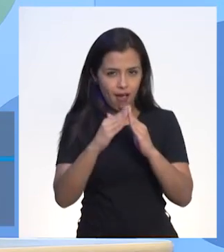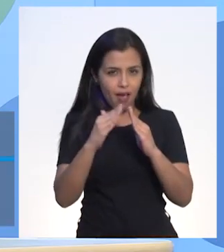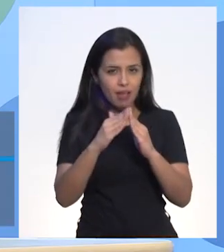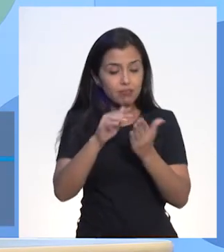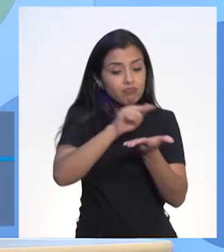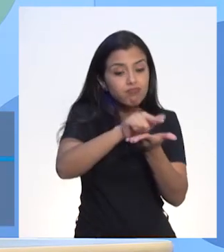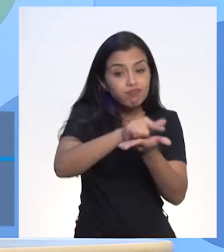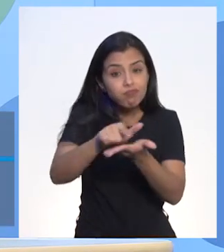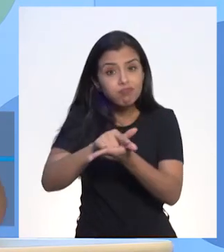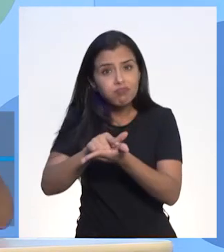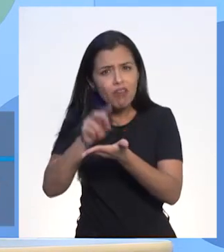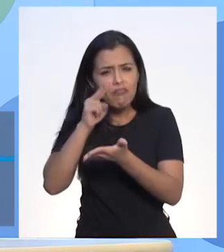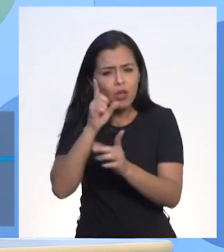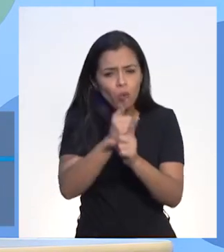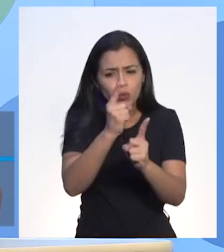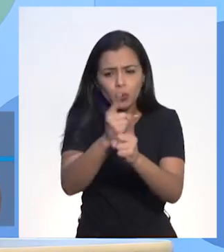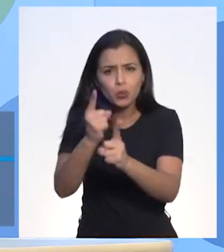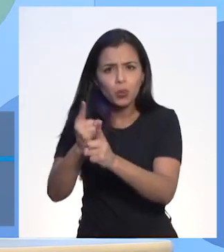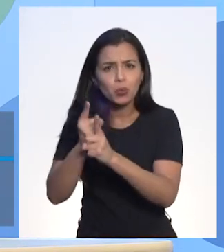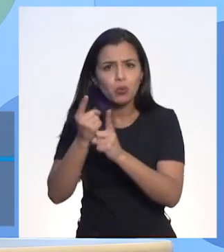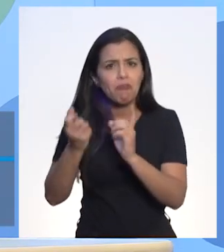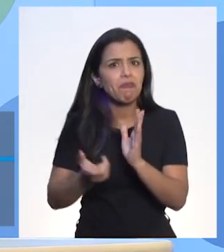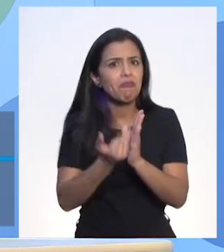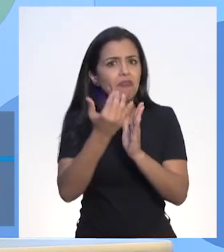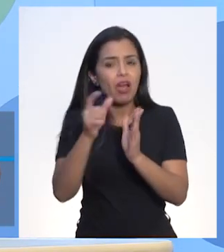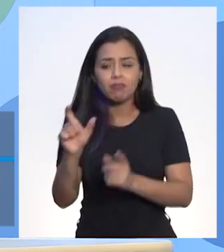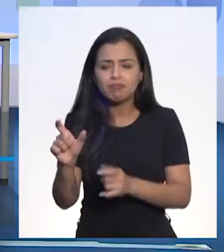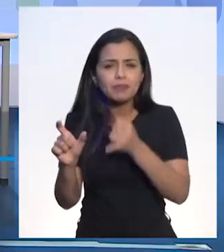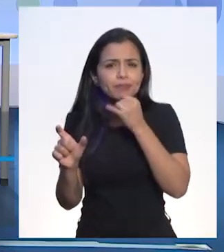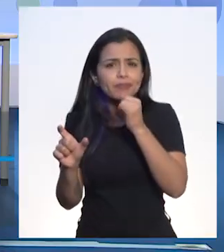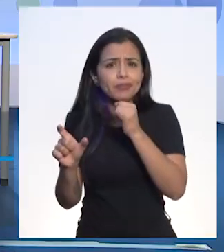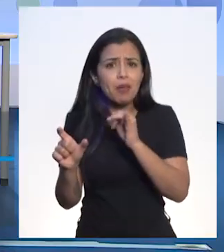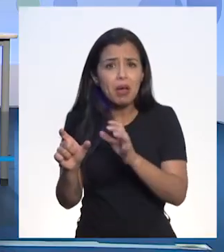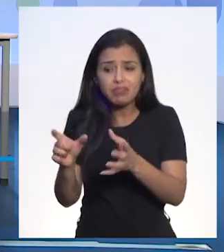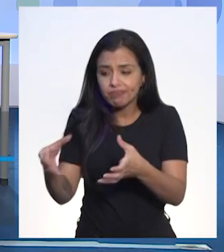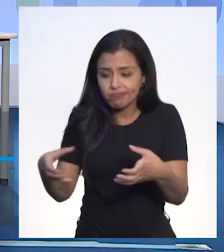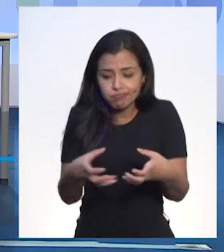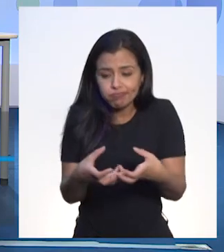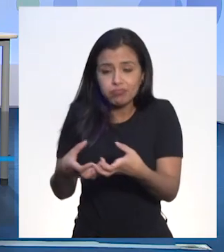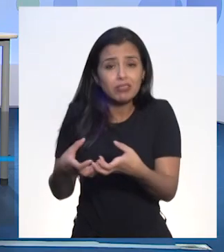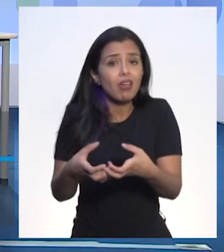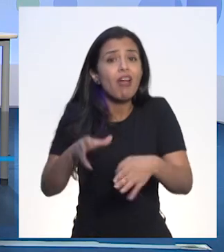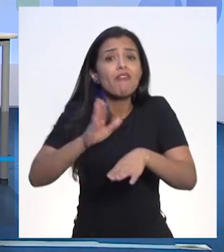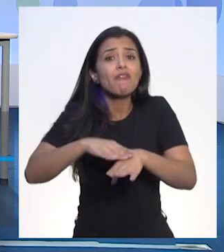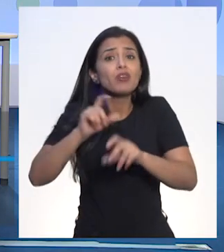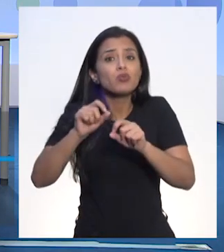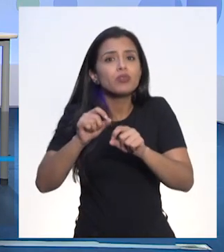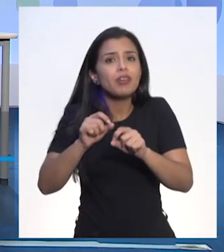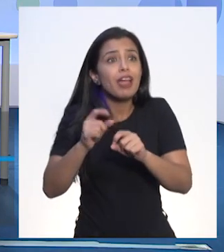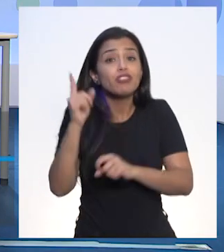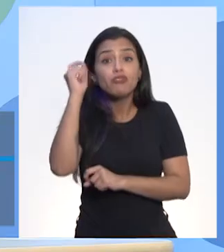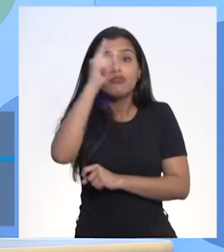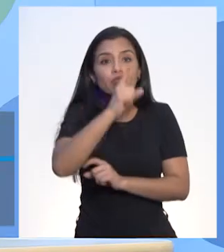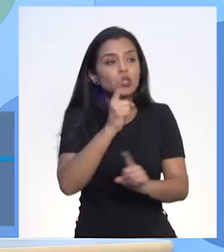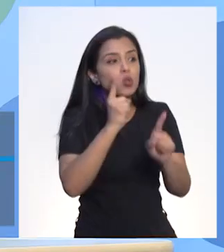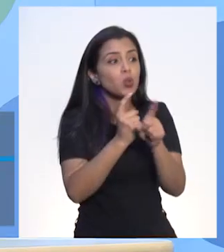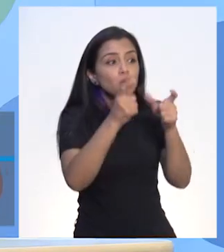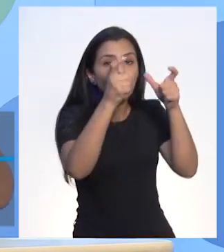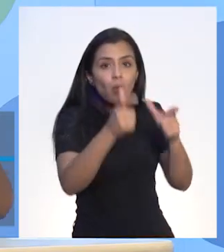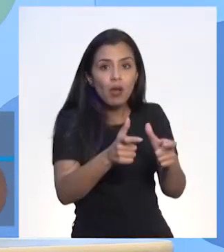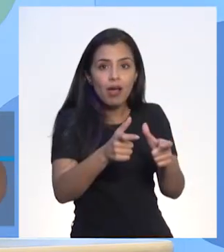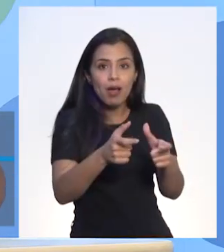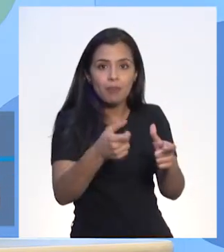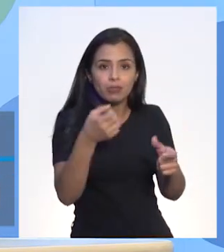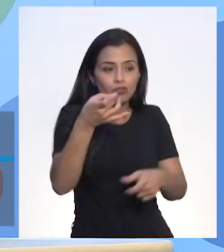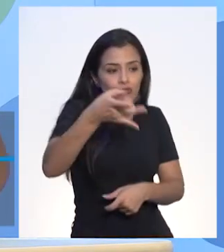mais funcionando, mas a gente não sabe o que fazer com elas. A gente tem dificuldade de encontrar locais adequados de descarte, né? Então, aquela